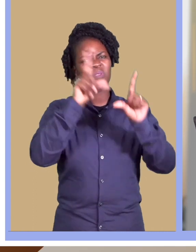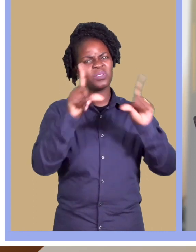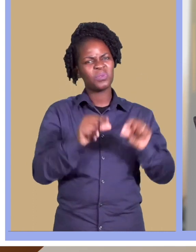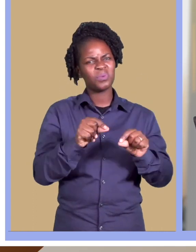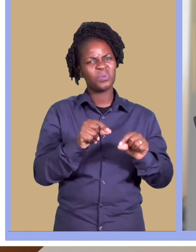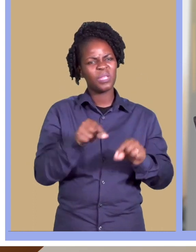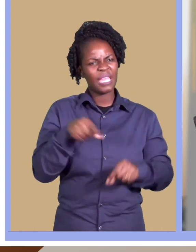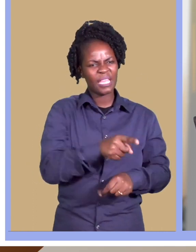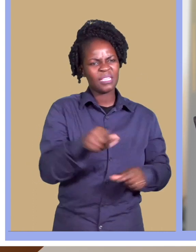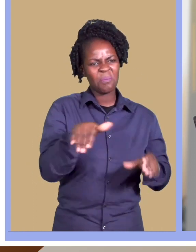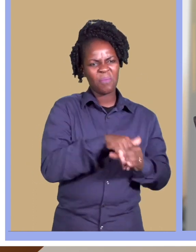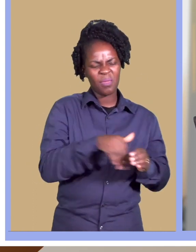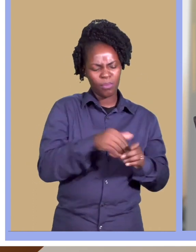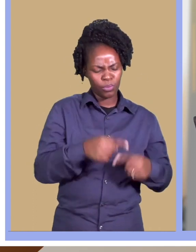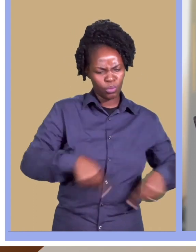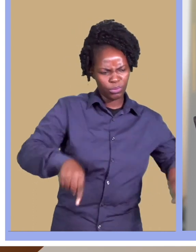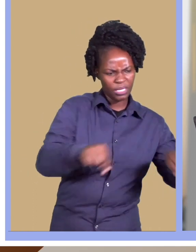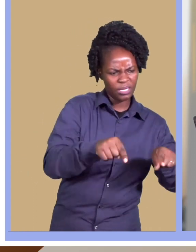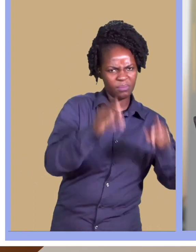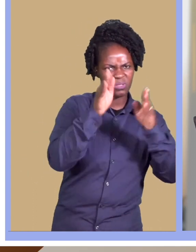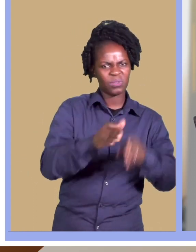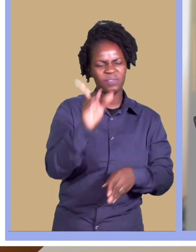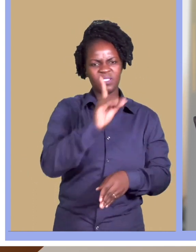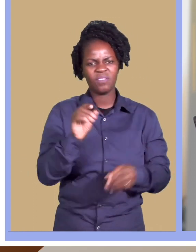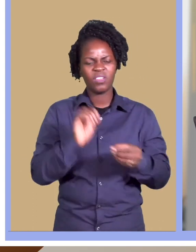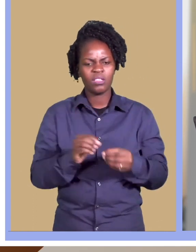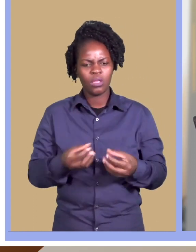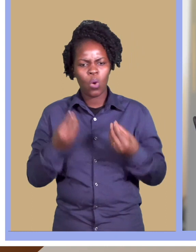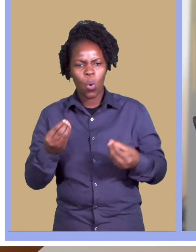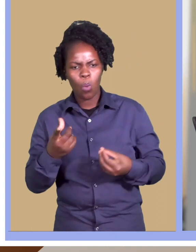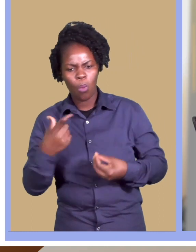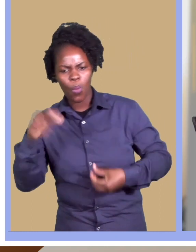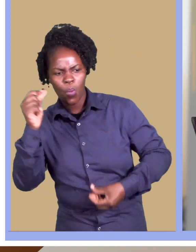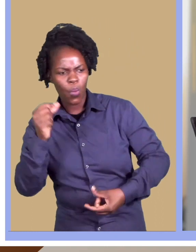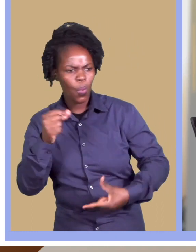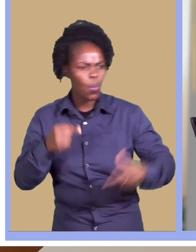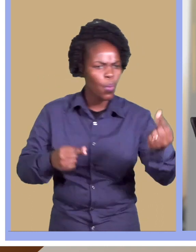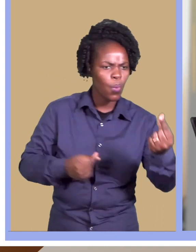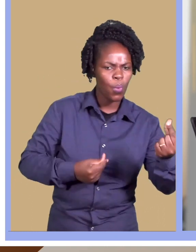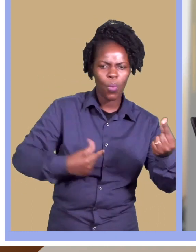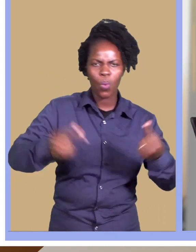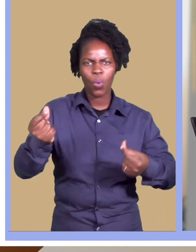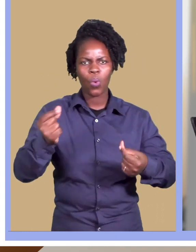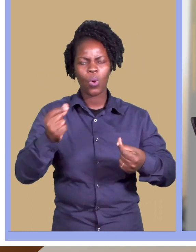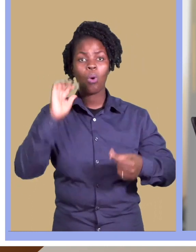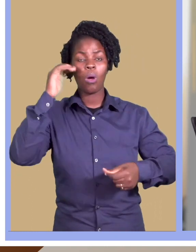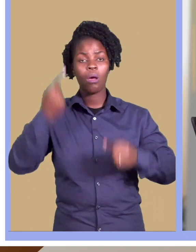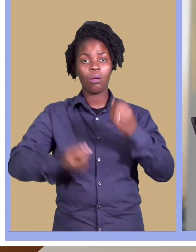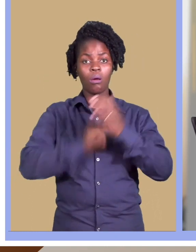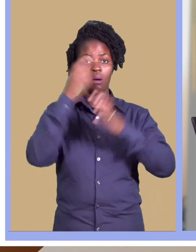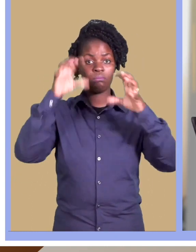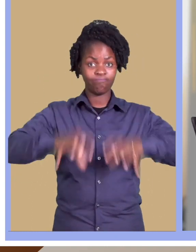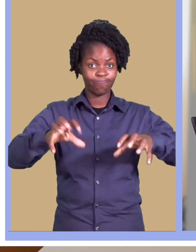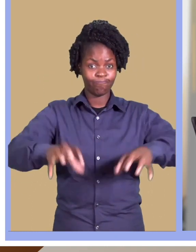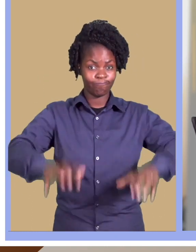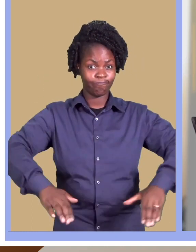são pessoas com deficiência, podem se movimentar ou podem tomar um papel ativo quando por